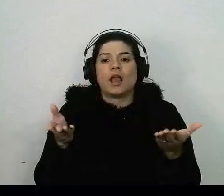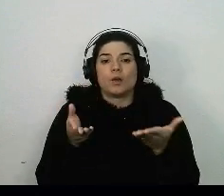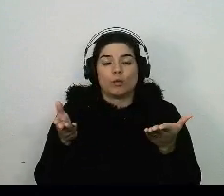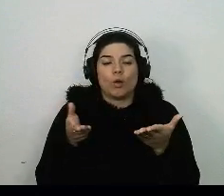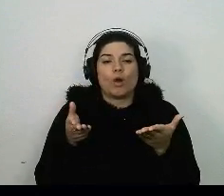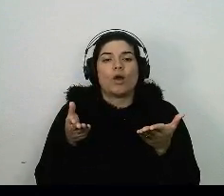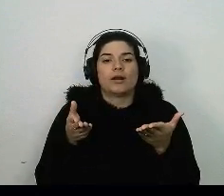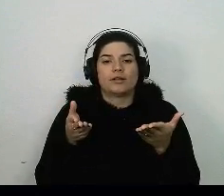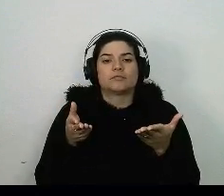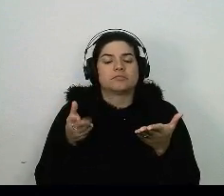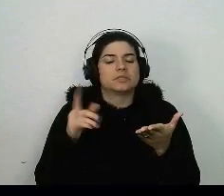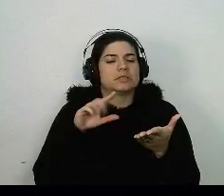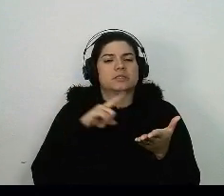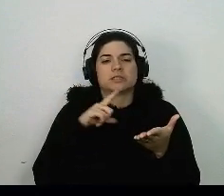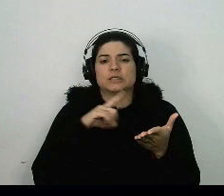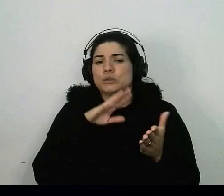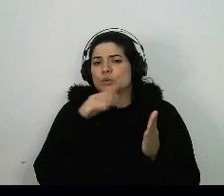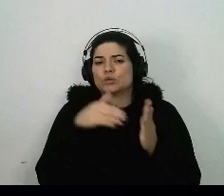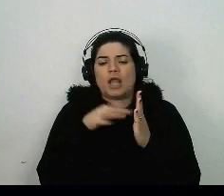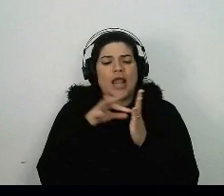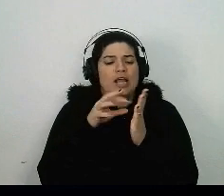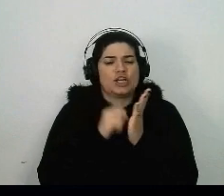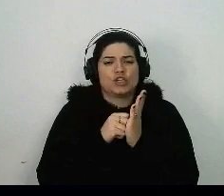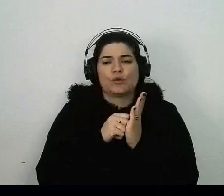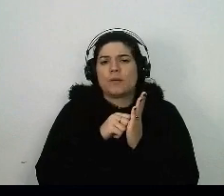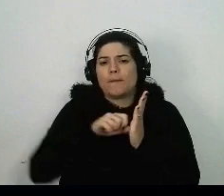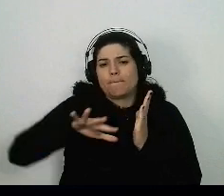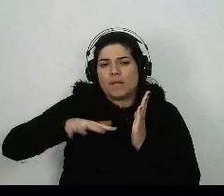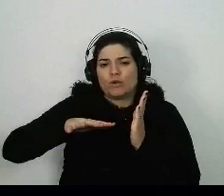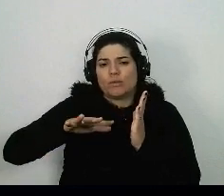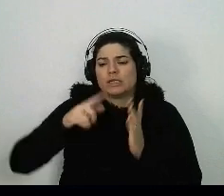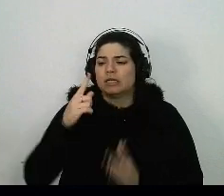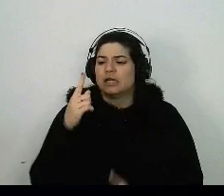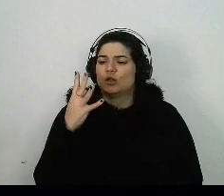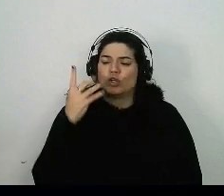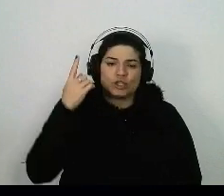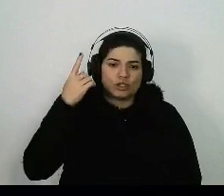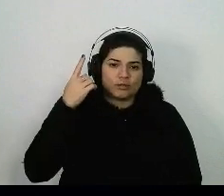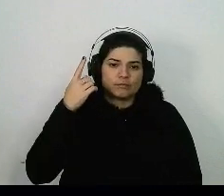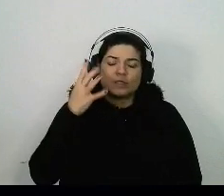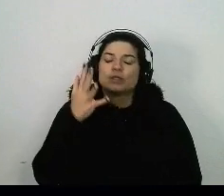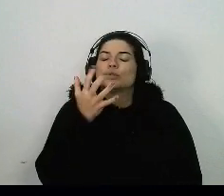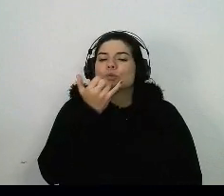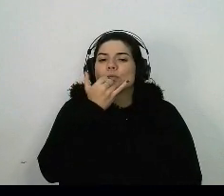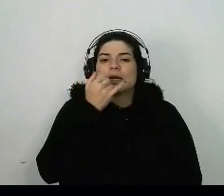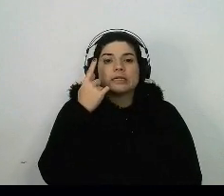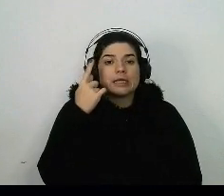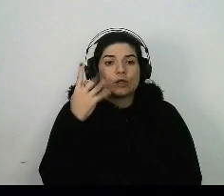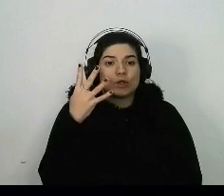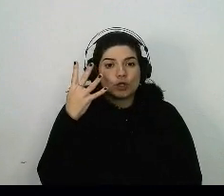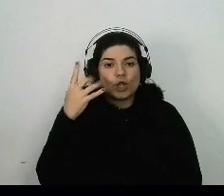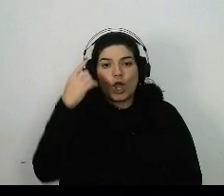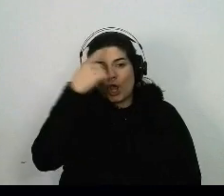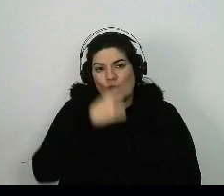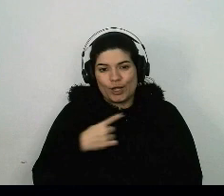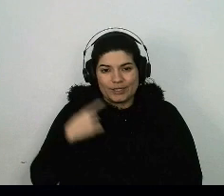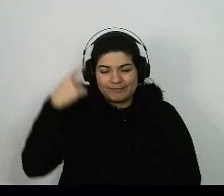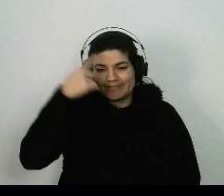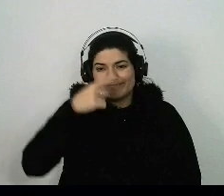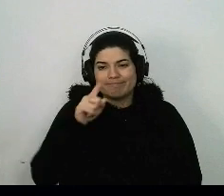carga dos registros em torno de 14 dias. 14 horas. 14 horas, desculpa. 14